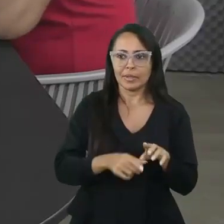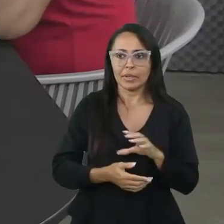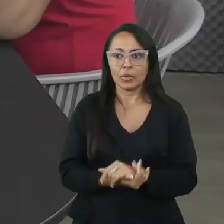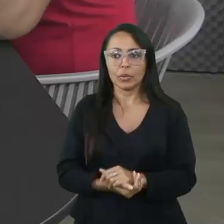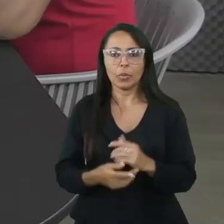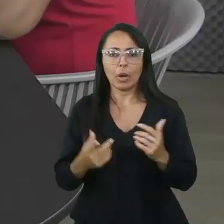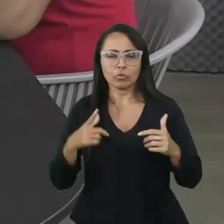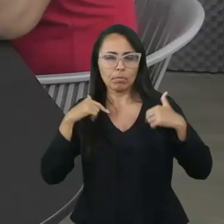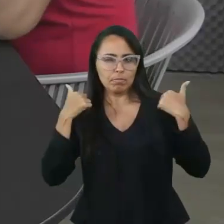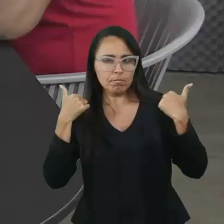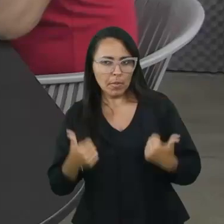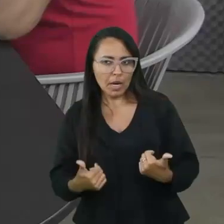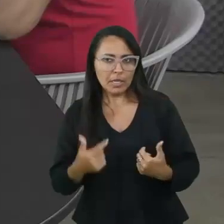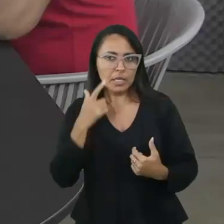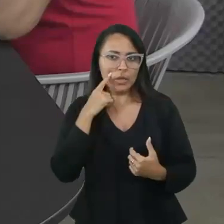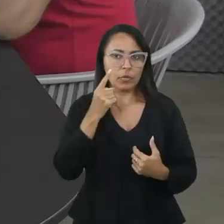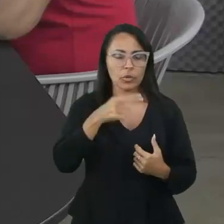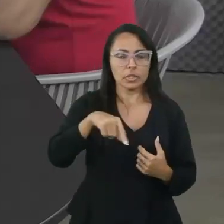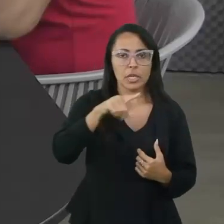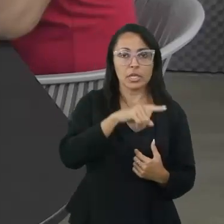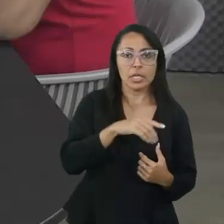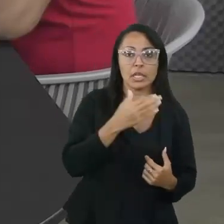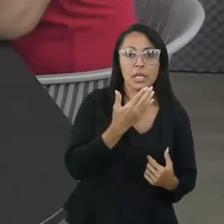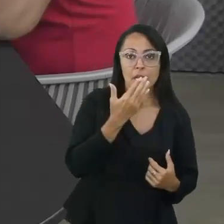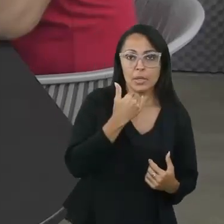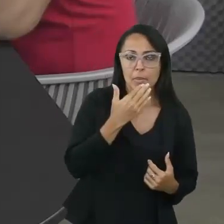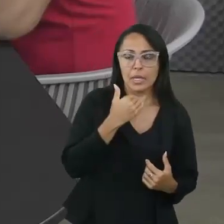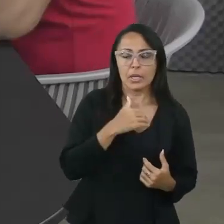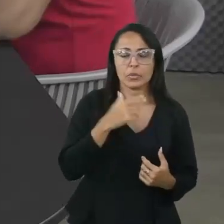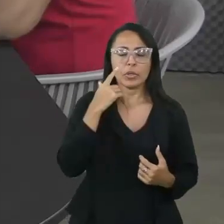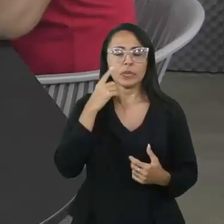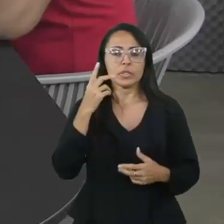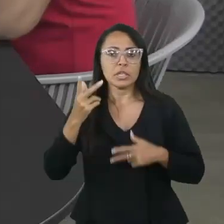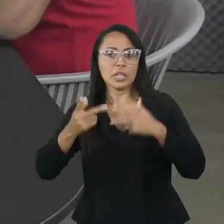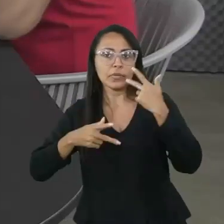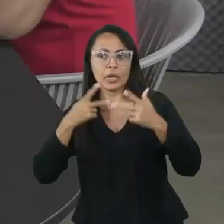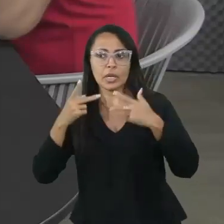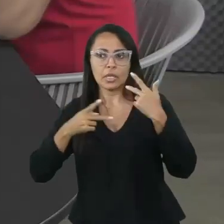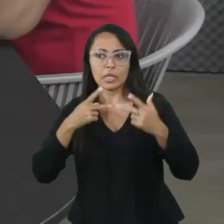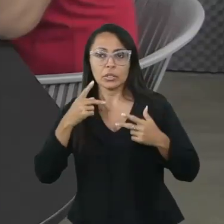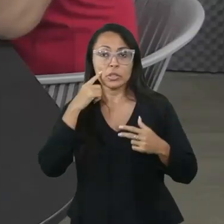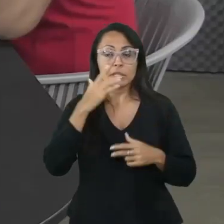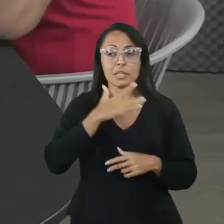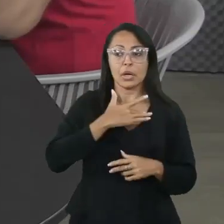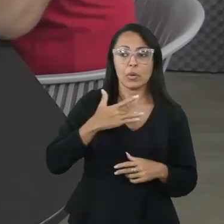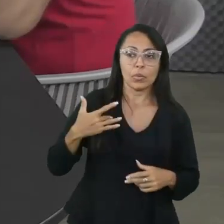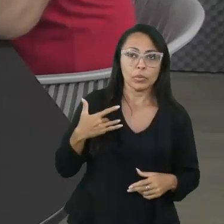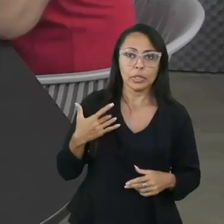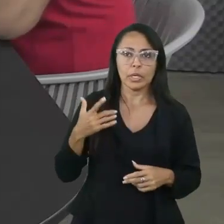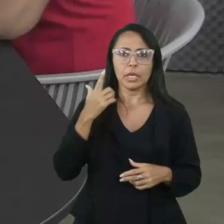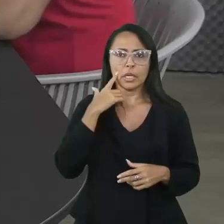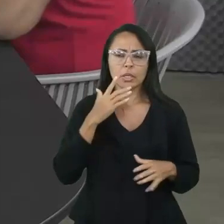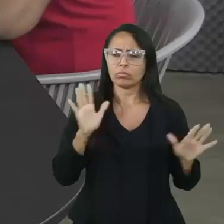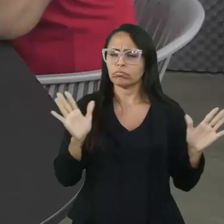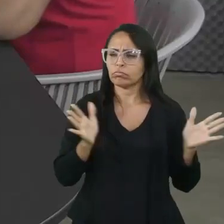muito bacana é você estar em gastronomia e técnica em alimentos e você estar falando sobre saúde. Então, não importa se a gente está no propedêutico, se a